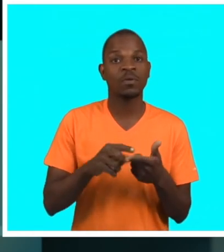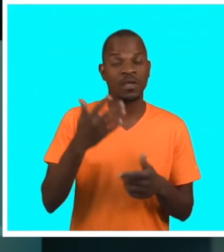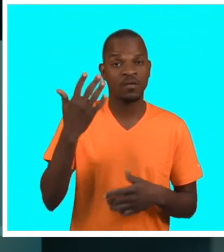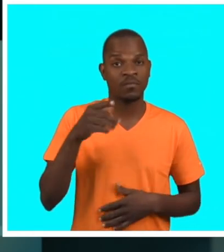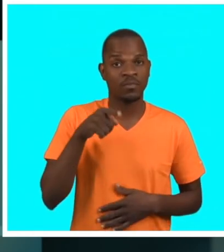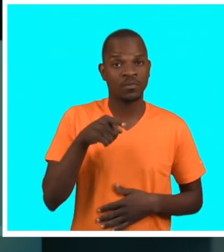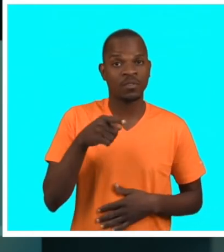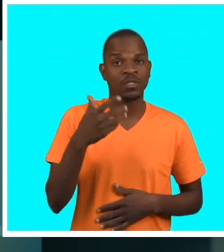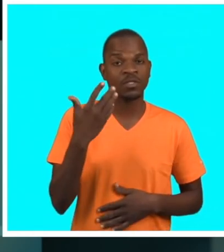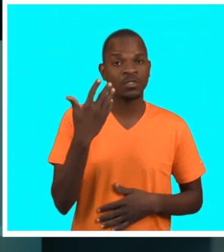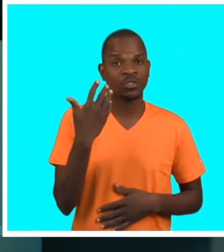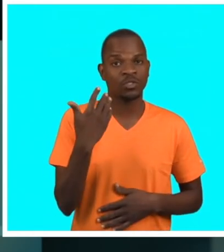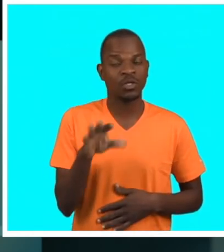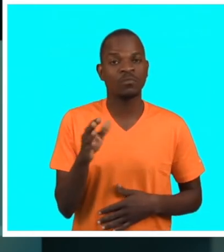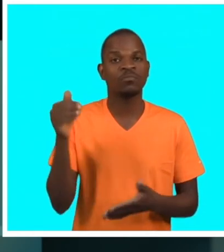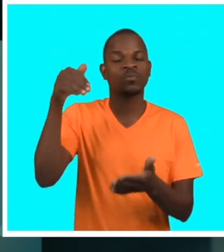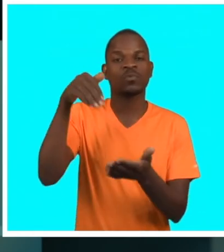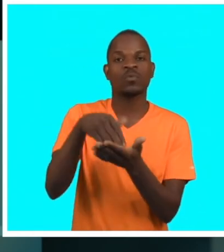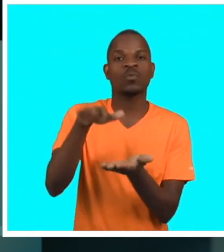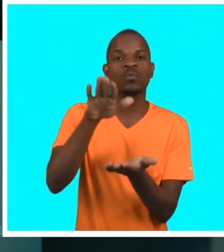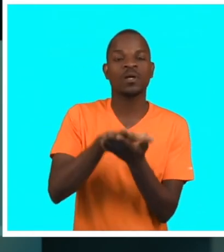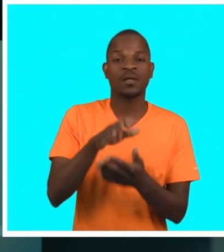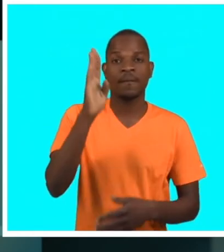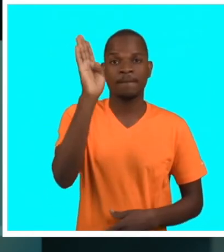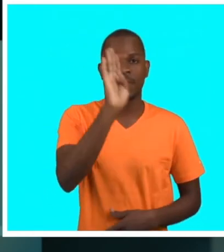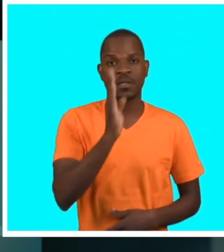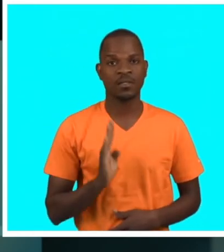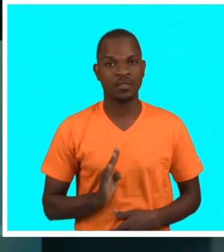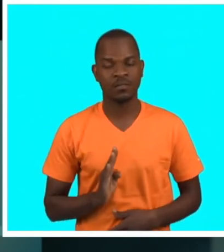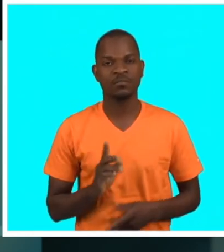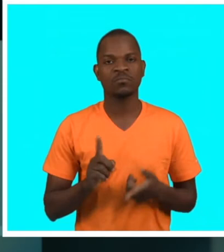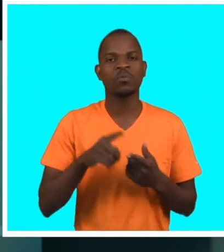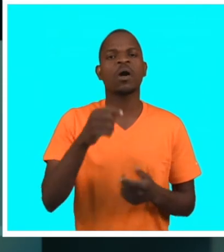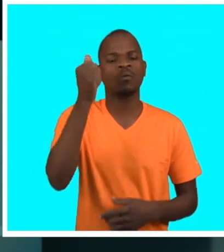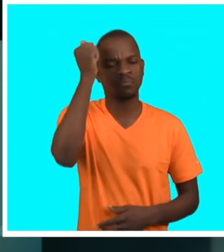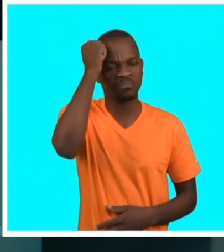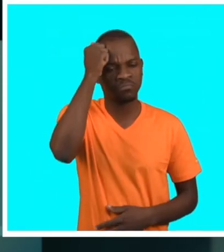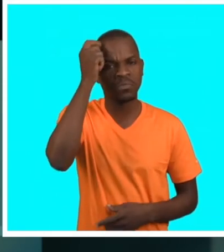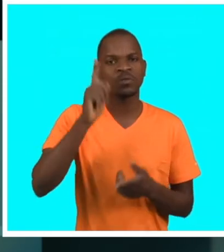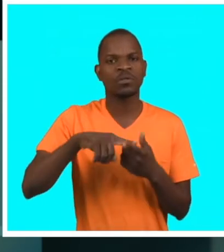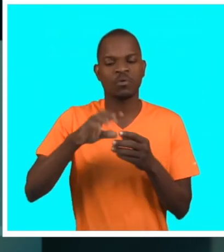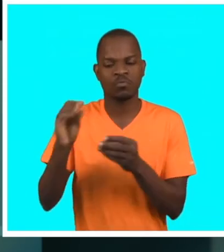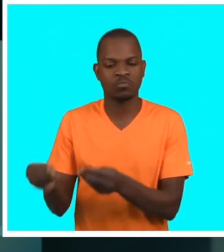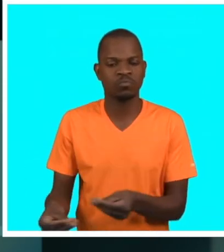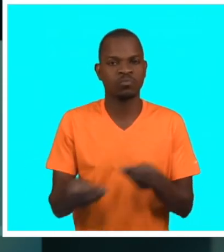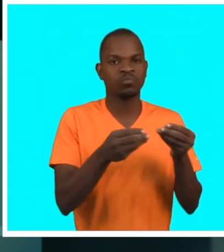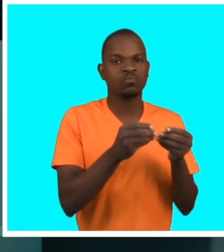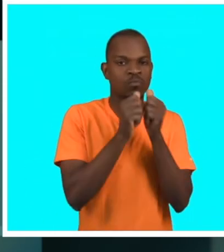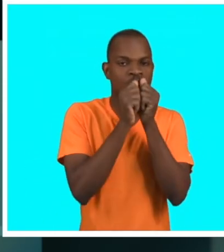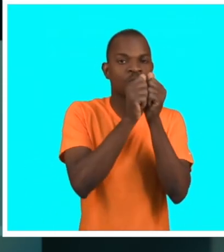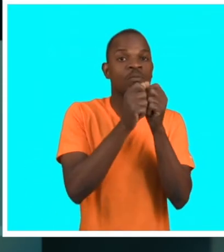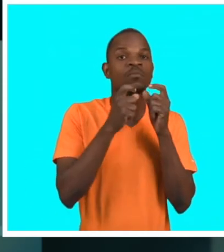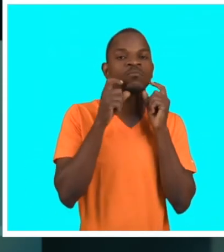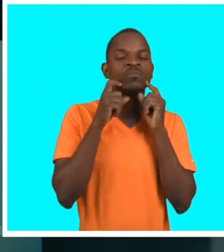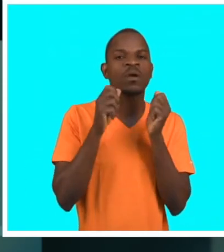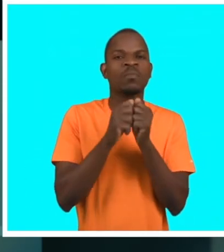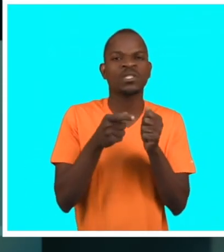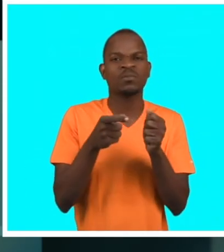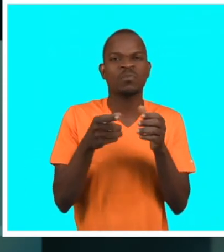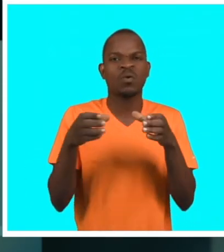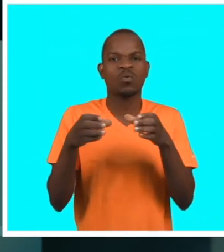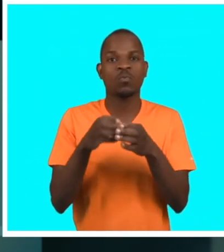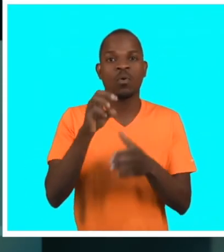no Brasil, até eles reconhecerem e trazer um prêmio para Moçambique. Porque aquele prêmio não é só para Moçambique. É um prêmio para